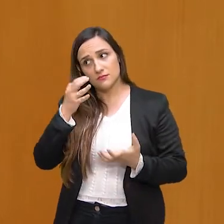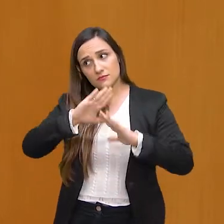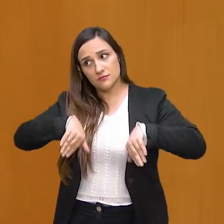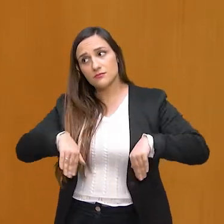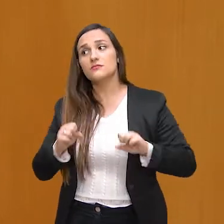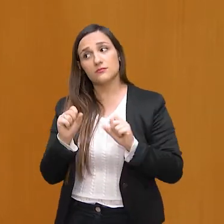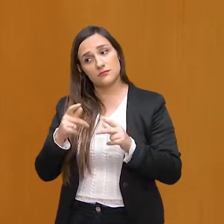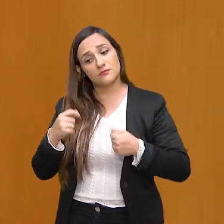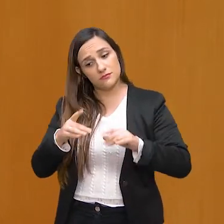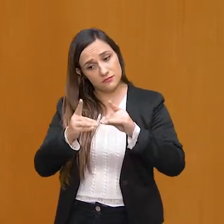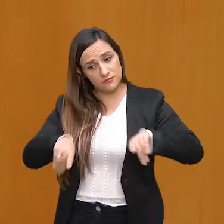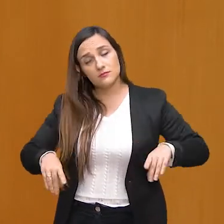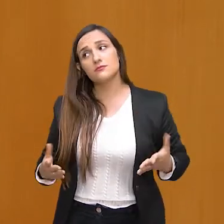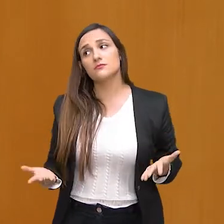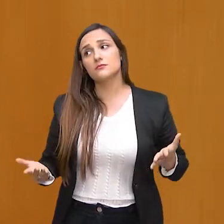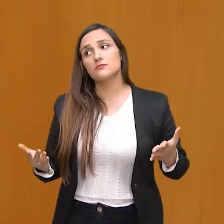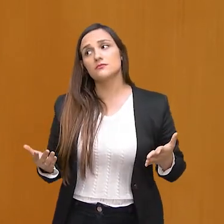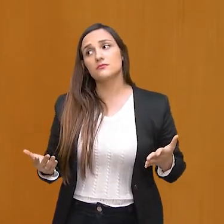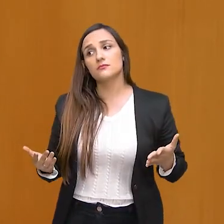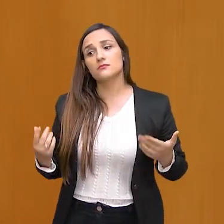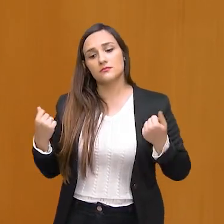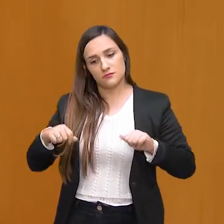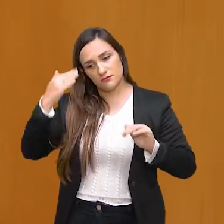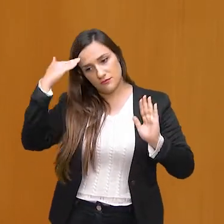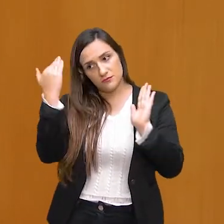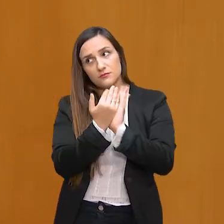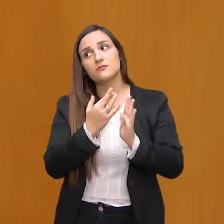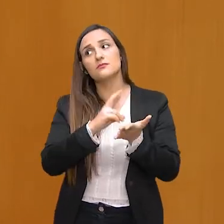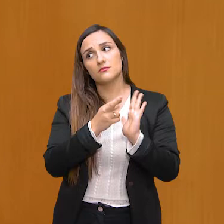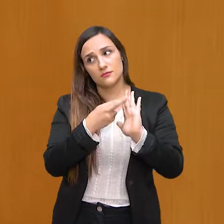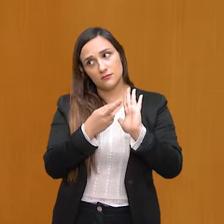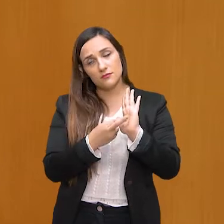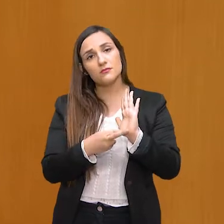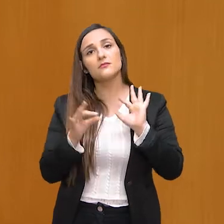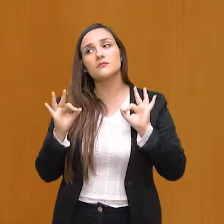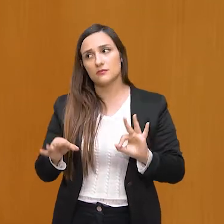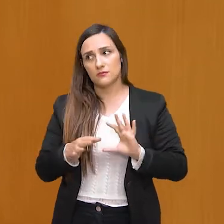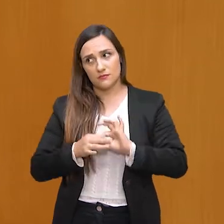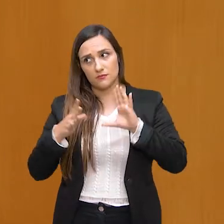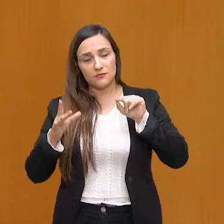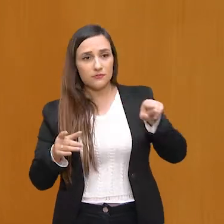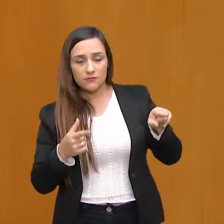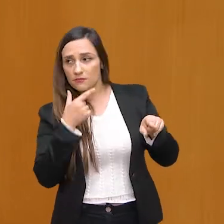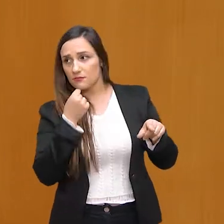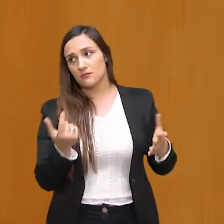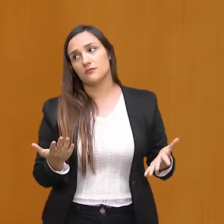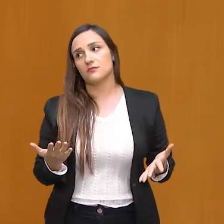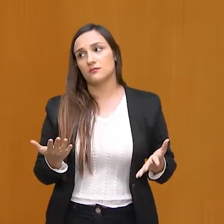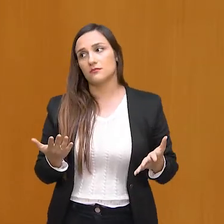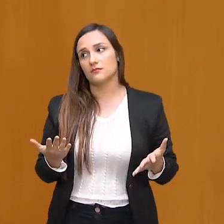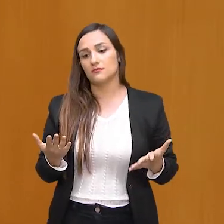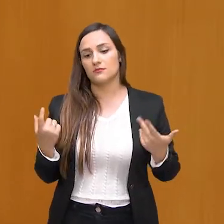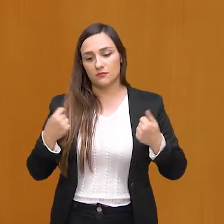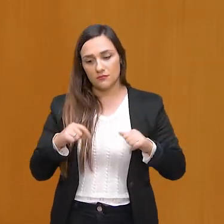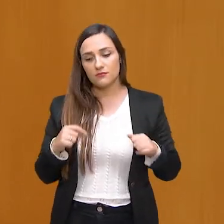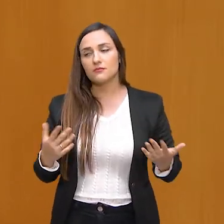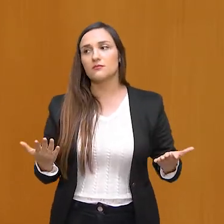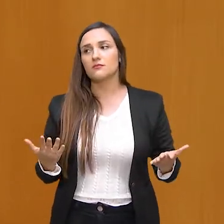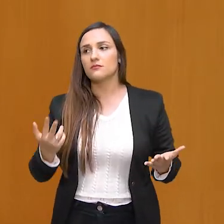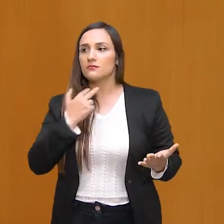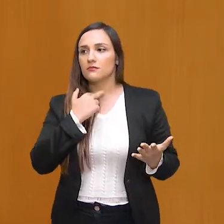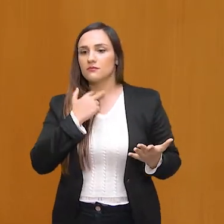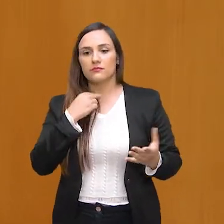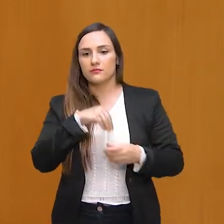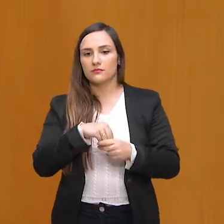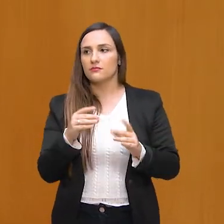obrigando aquela mulher ou a tomar uma providência para o divórcio, né? Que ela se submetesse ao divórcio para deixar ele livre,